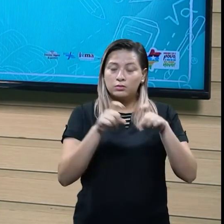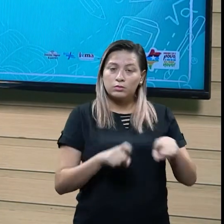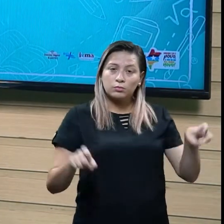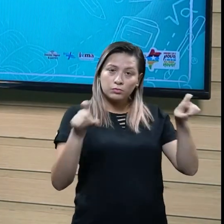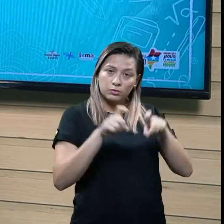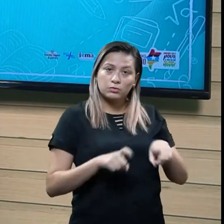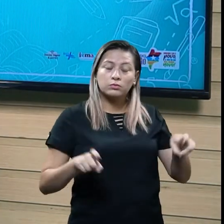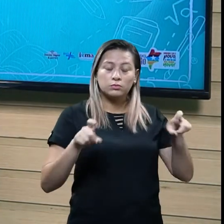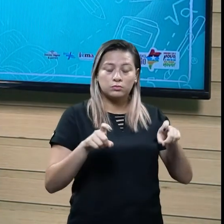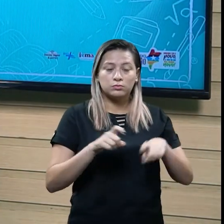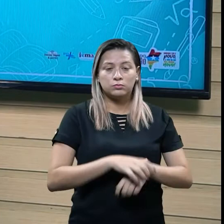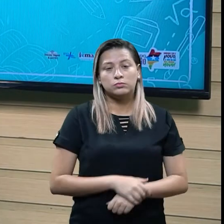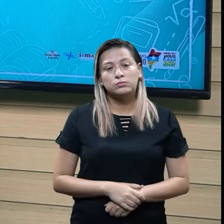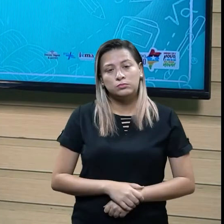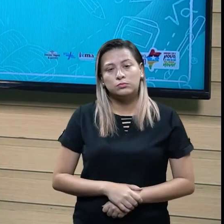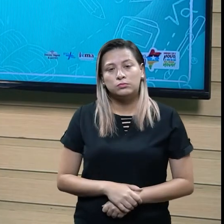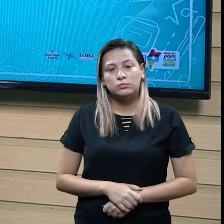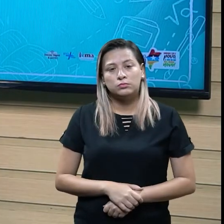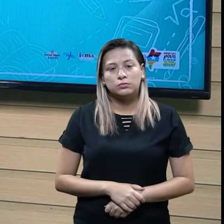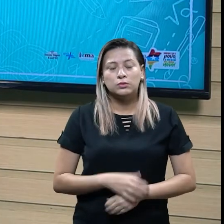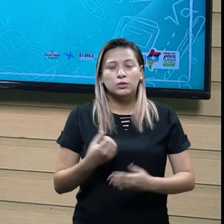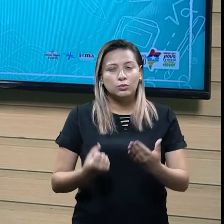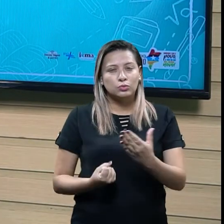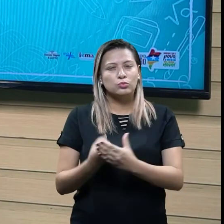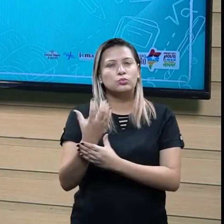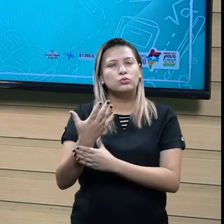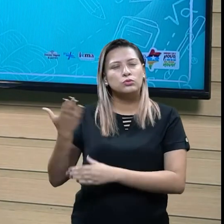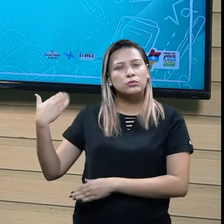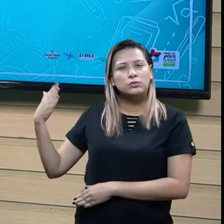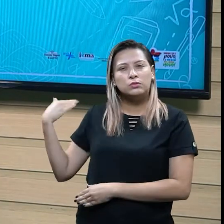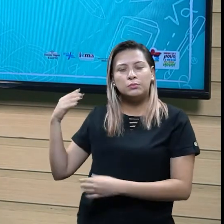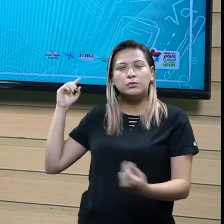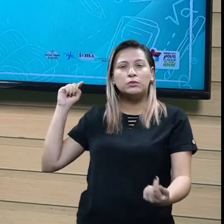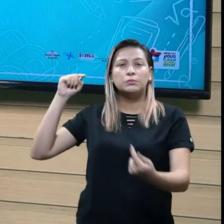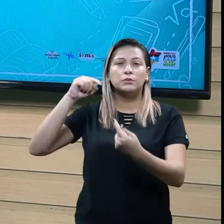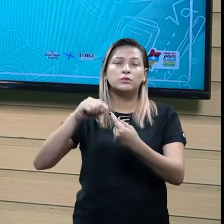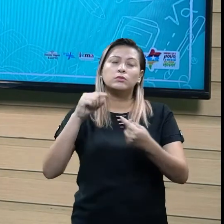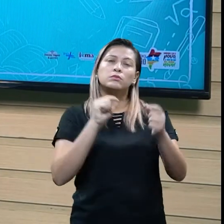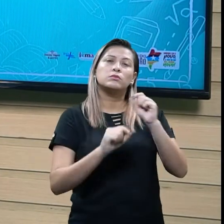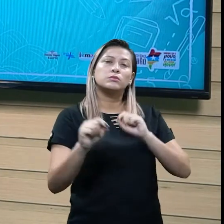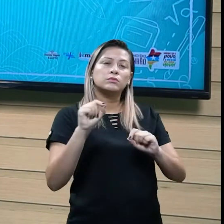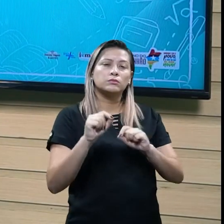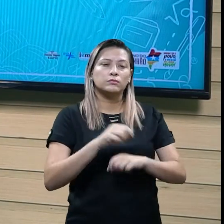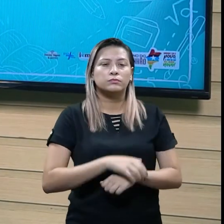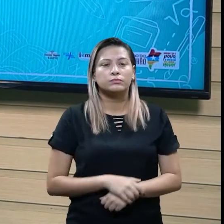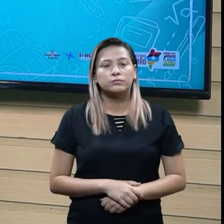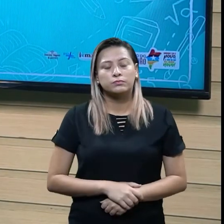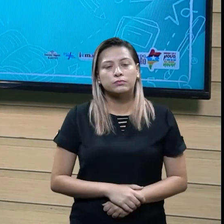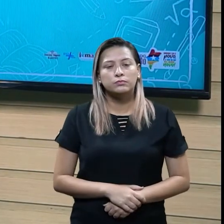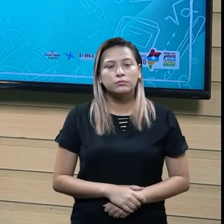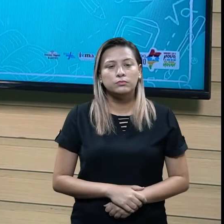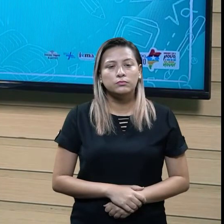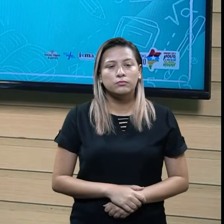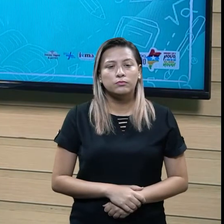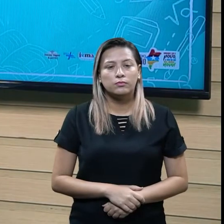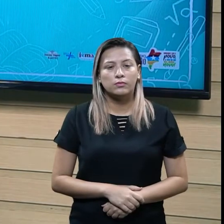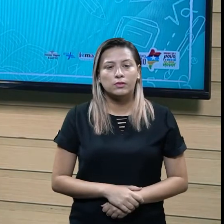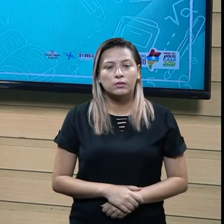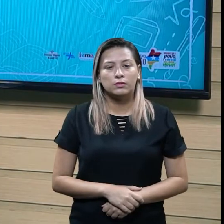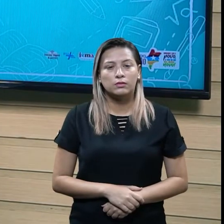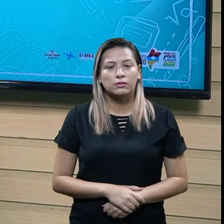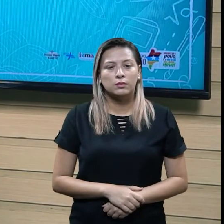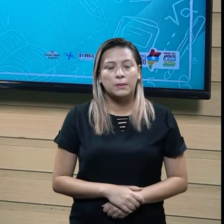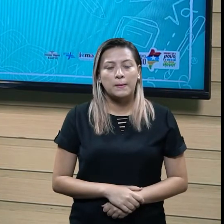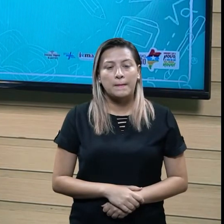computadores que foram criados nessa época, tá, tinham o objetivo de passar essa informação sem que